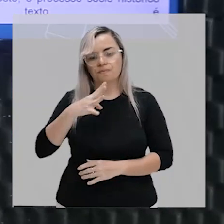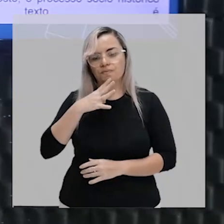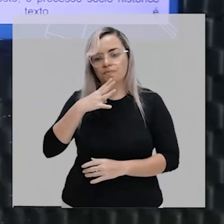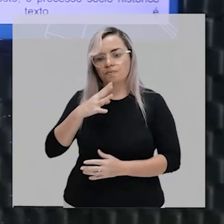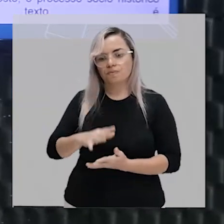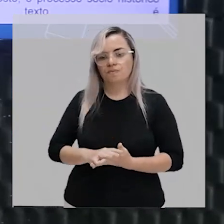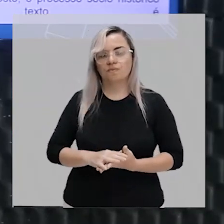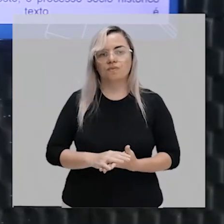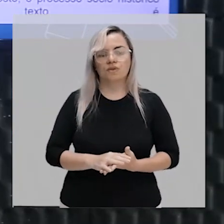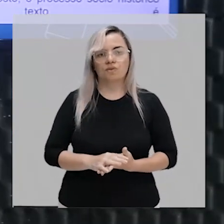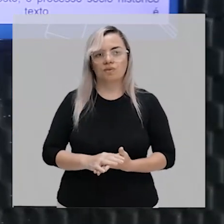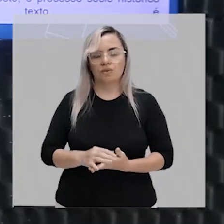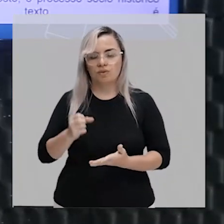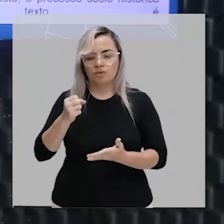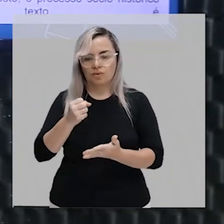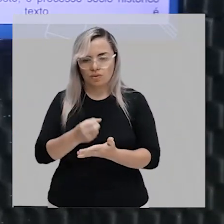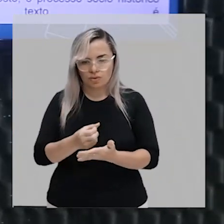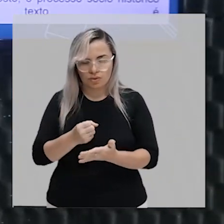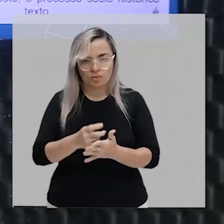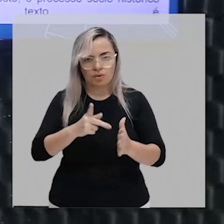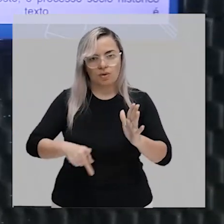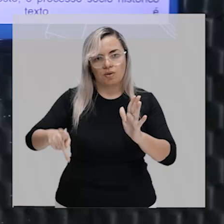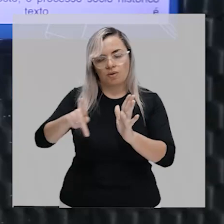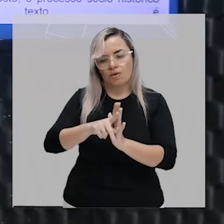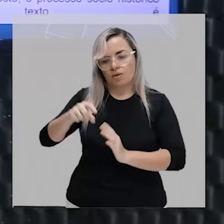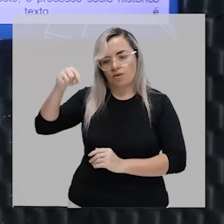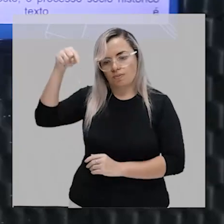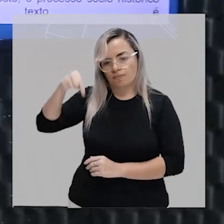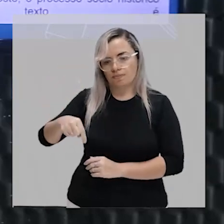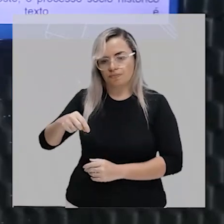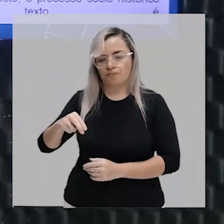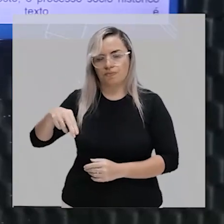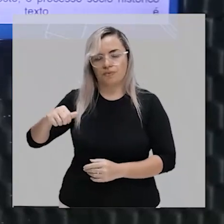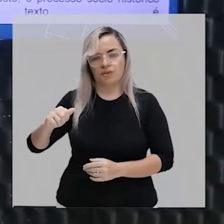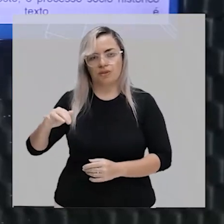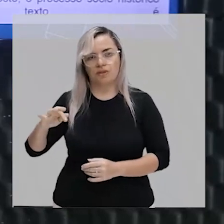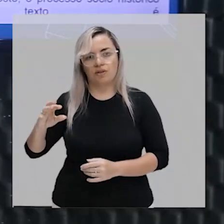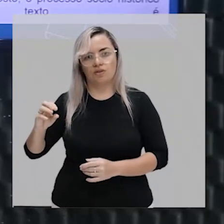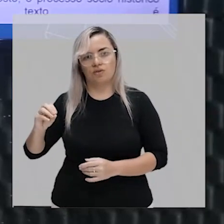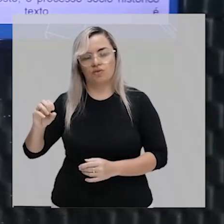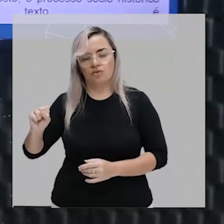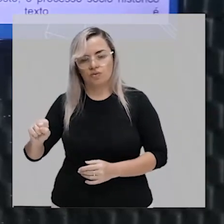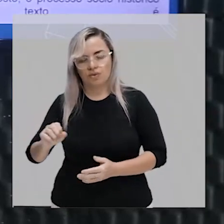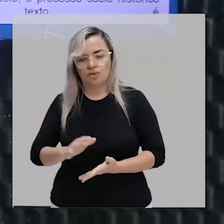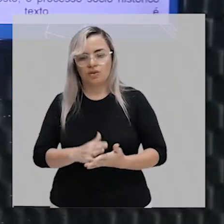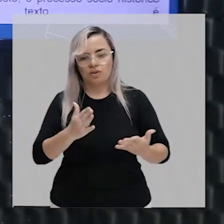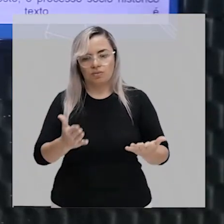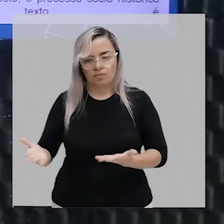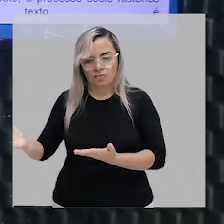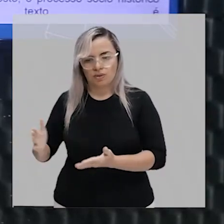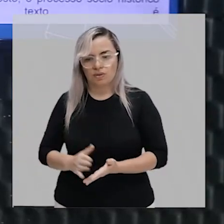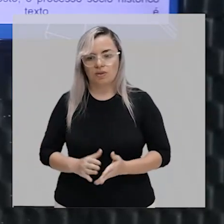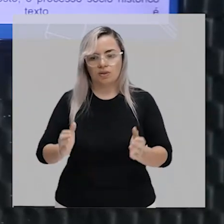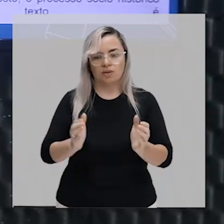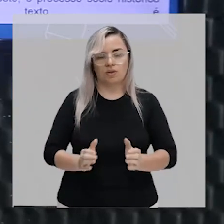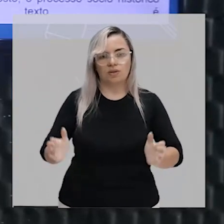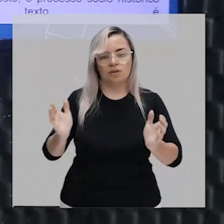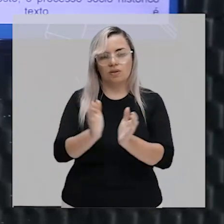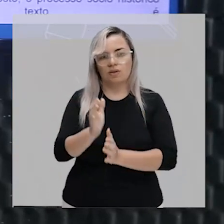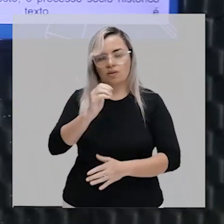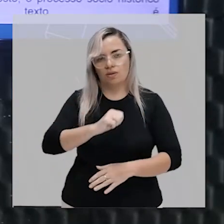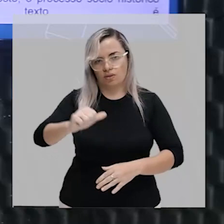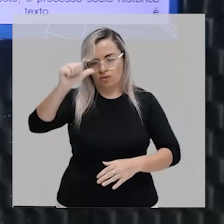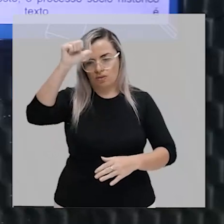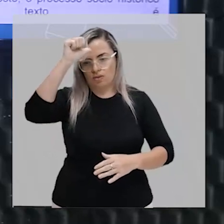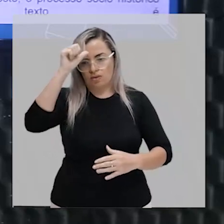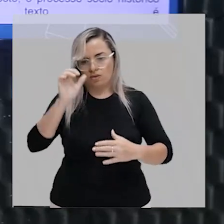companhia inglesa, vai lá e obtém o ópio indiano e vai, evidentemente,